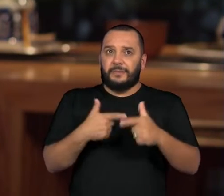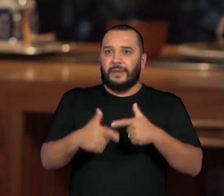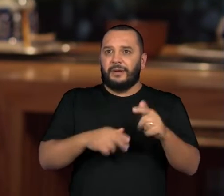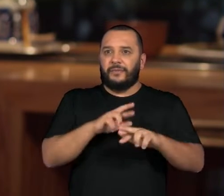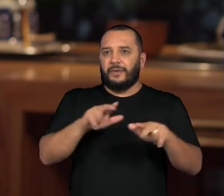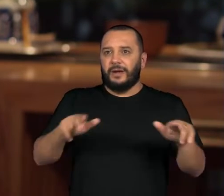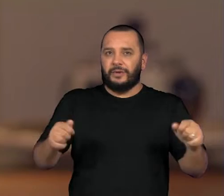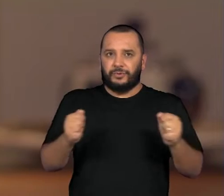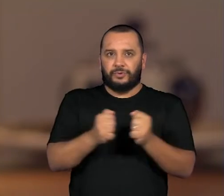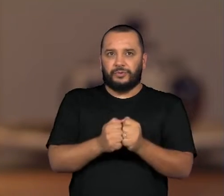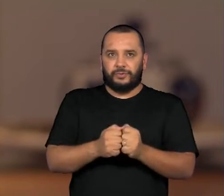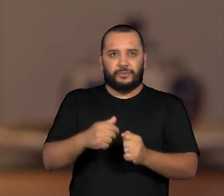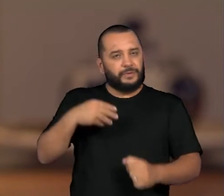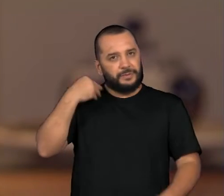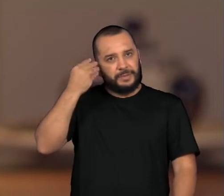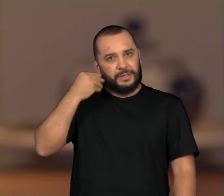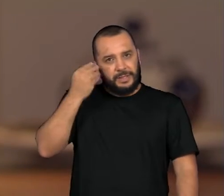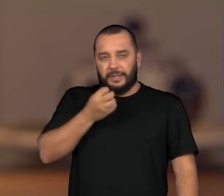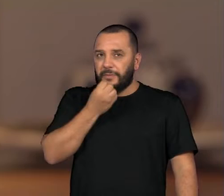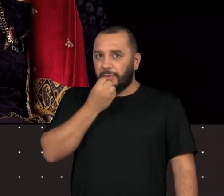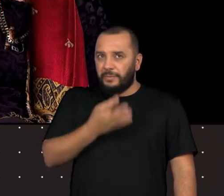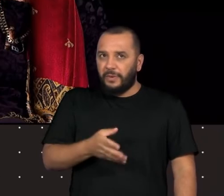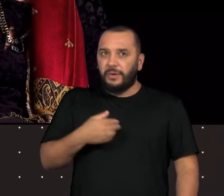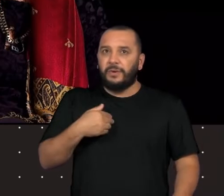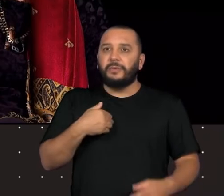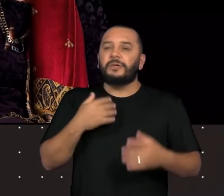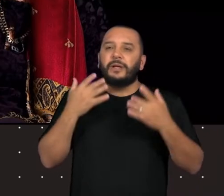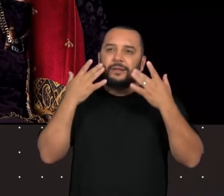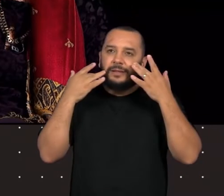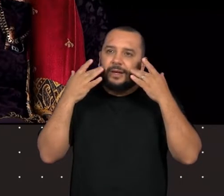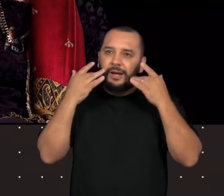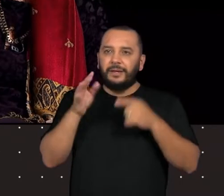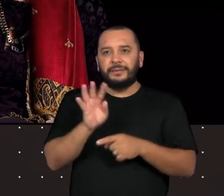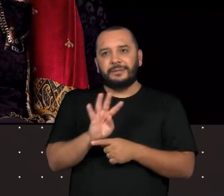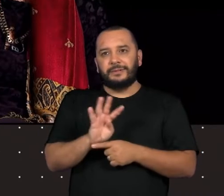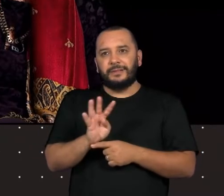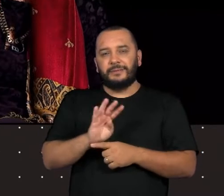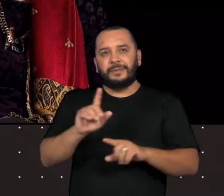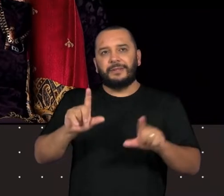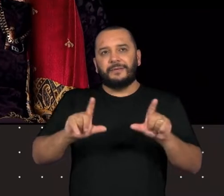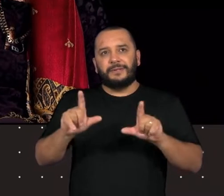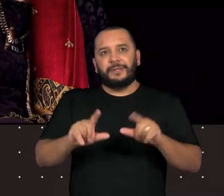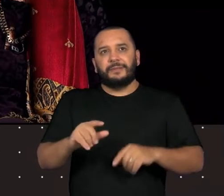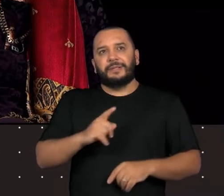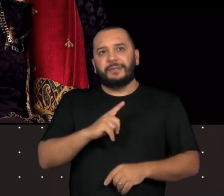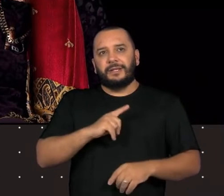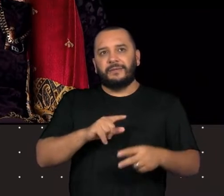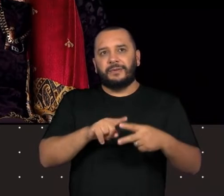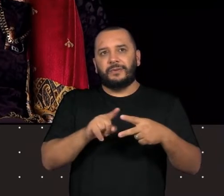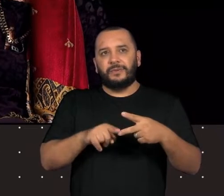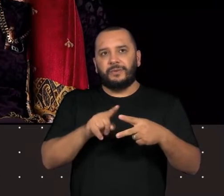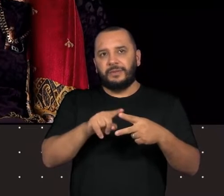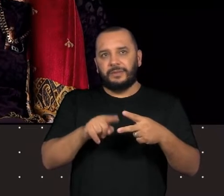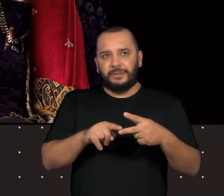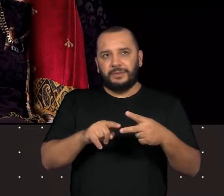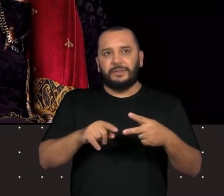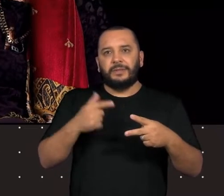uma experiência muito bacana em teatro, cinema e TV, mas eu queria aqui falar de 2 trabalhos que me marcaram